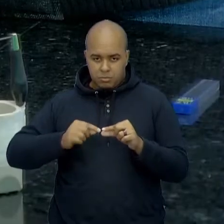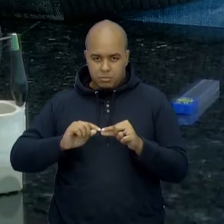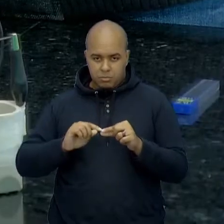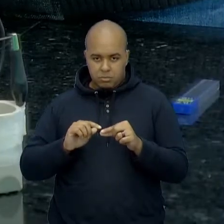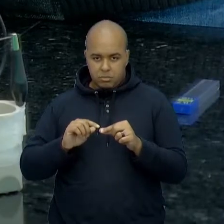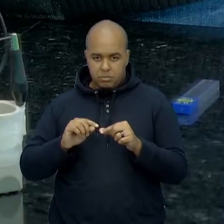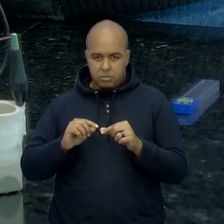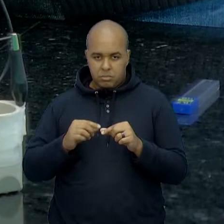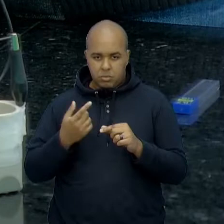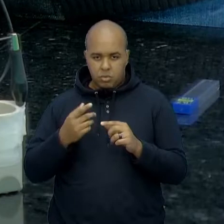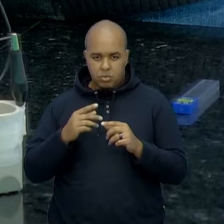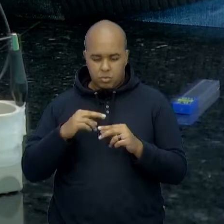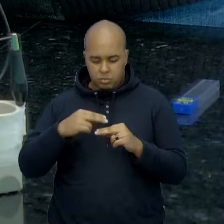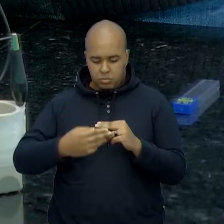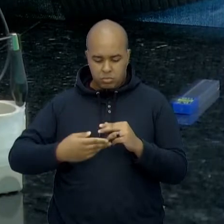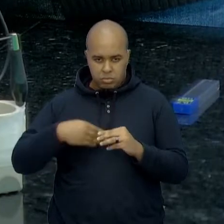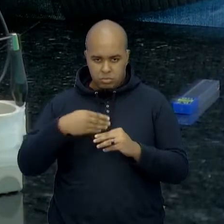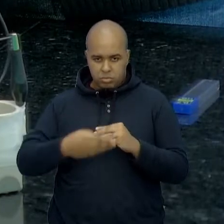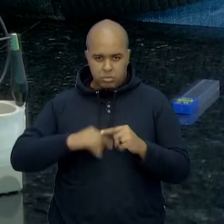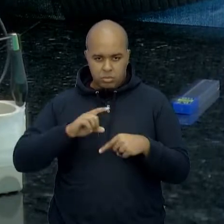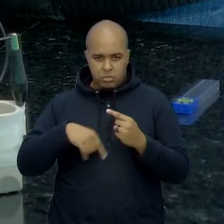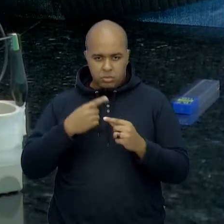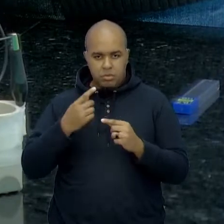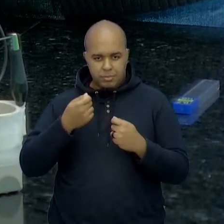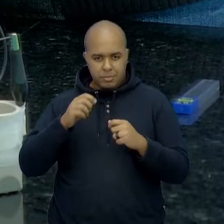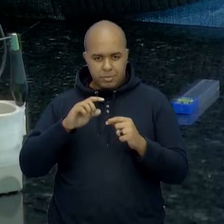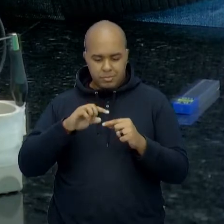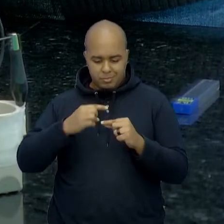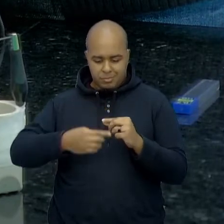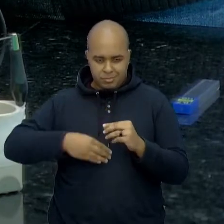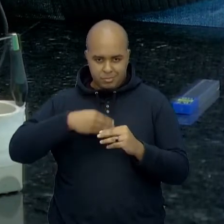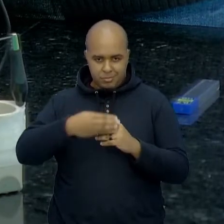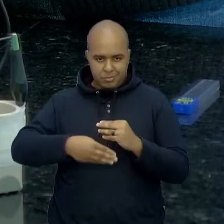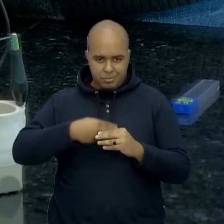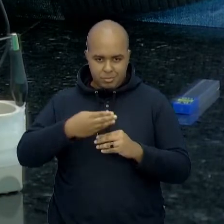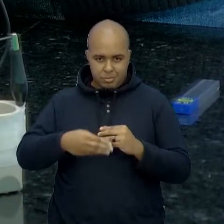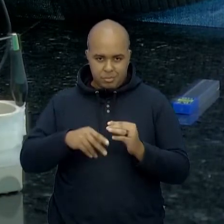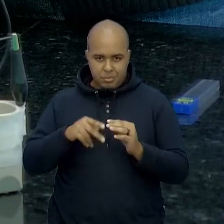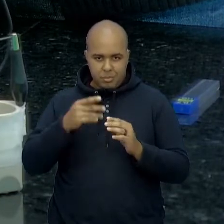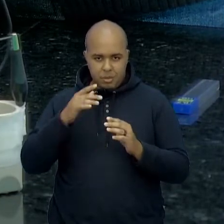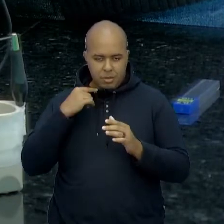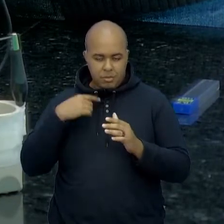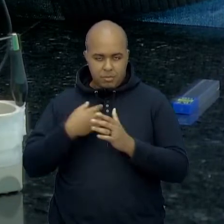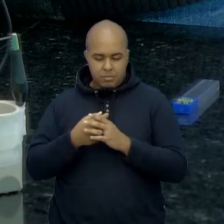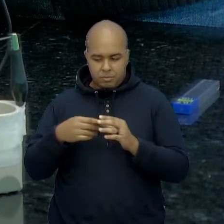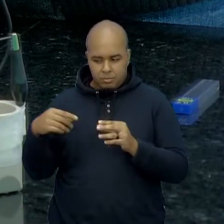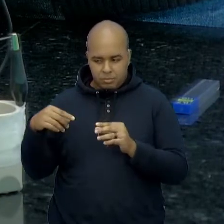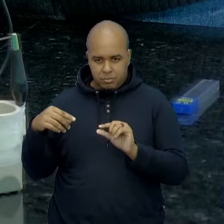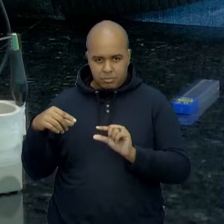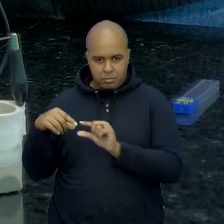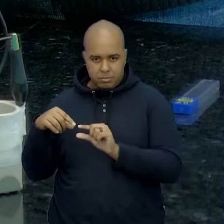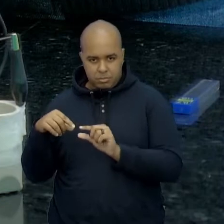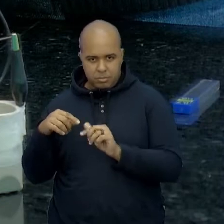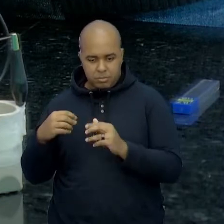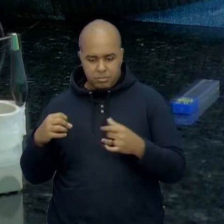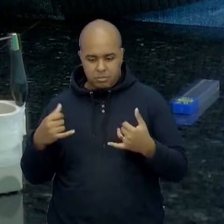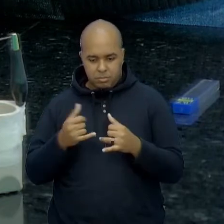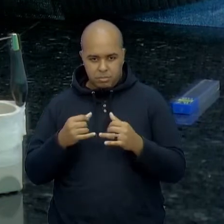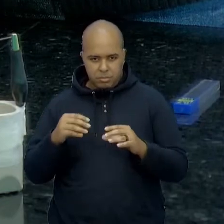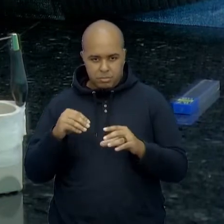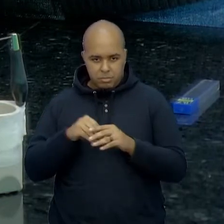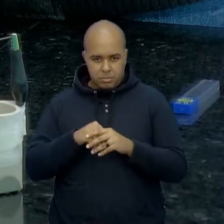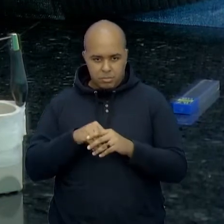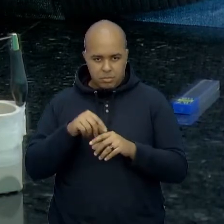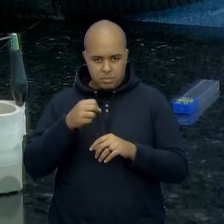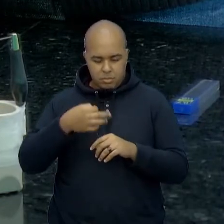um isolamento, tá vendo? Ó, eu coloquei uma fita isolante para isolar o metal da pontinha que vai dentro